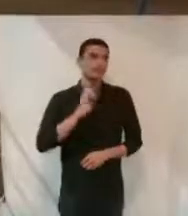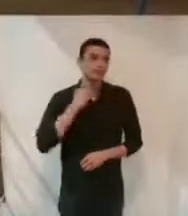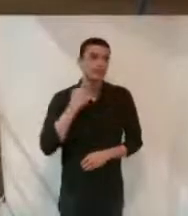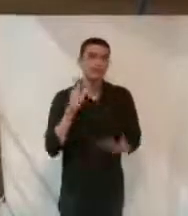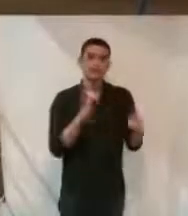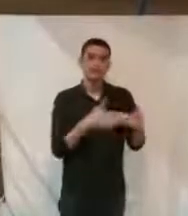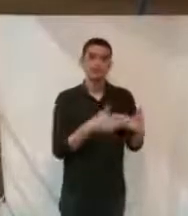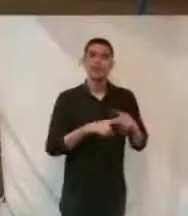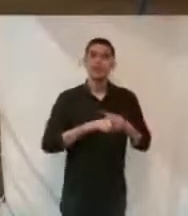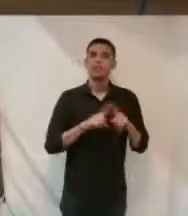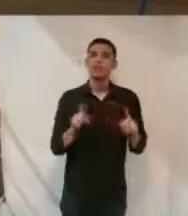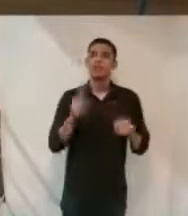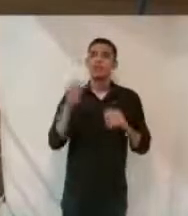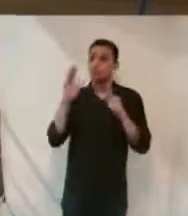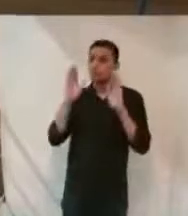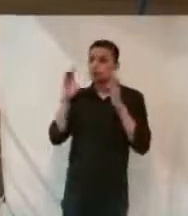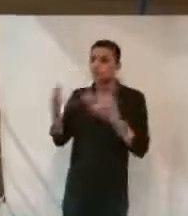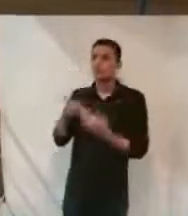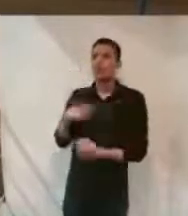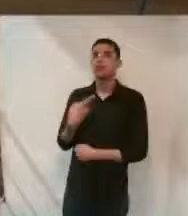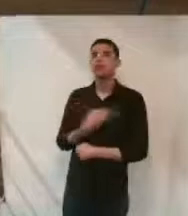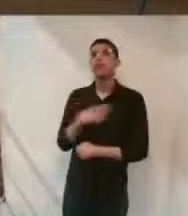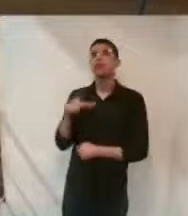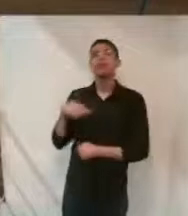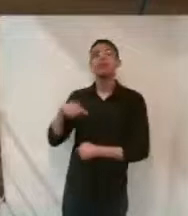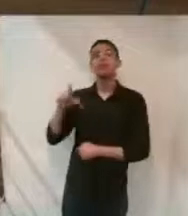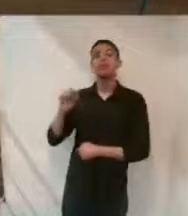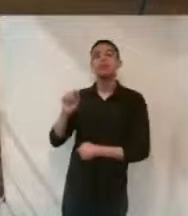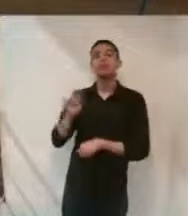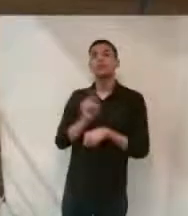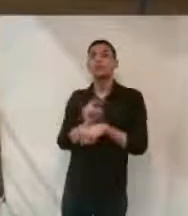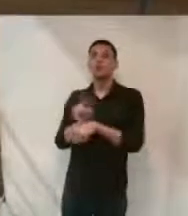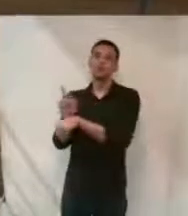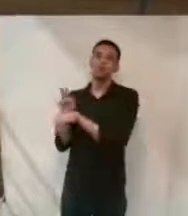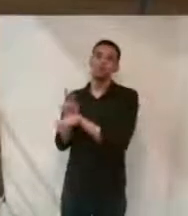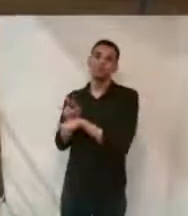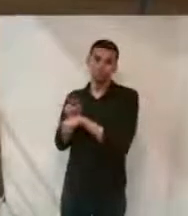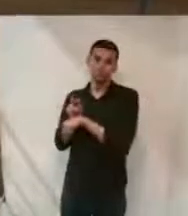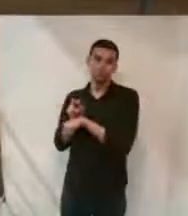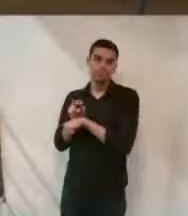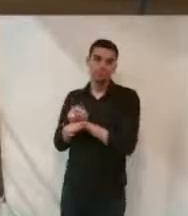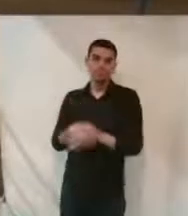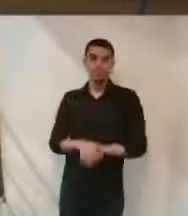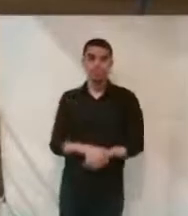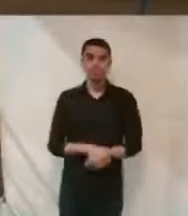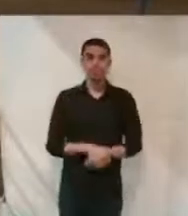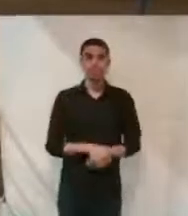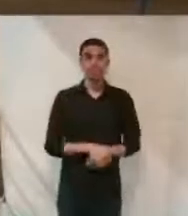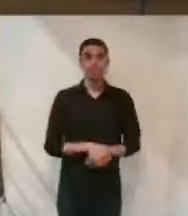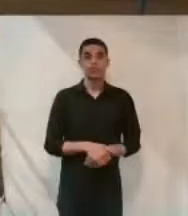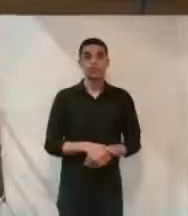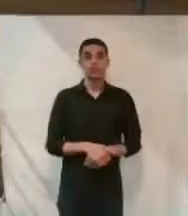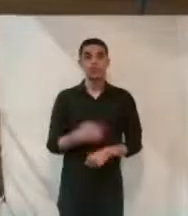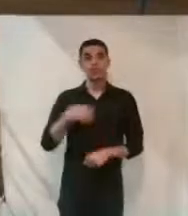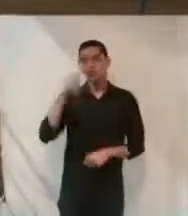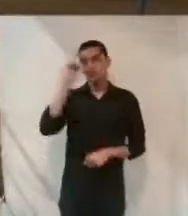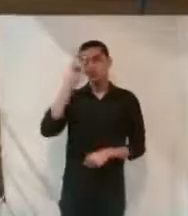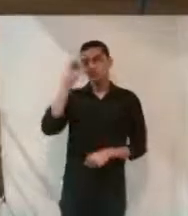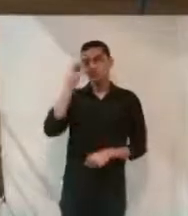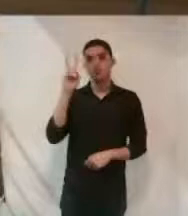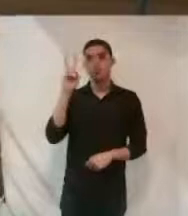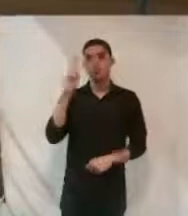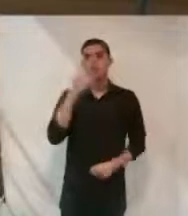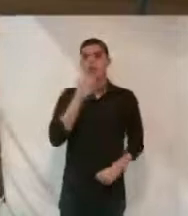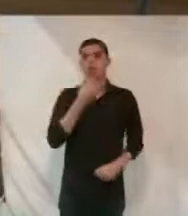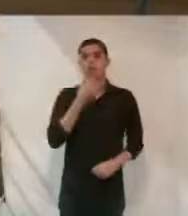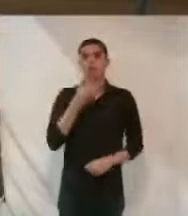gosto, sentado aqui, eu fui me lembrando de uma frase de Hemingway, que ele perguntou: e quem vai estar com você nas trincheiras? E o que